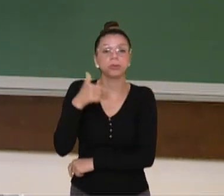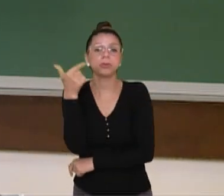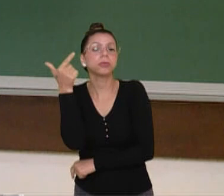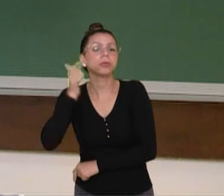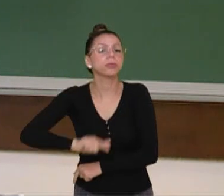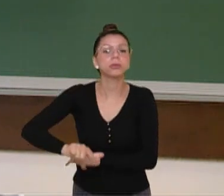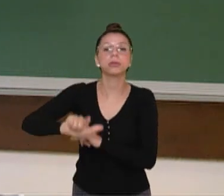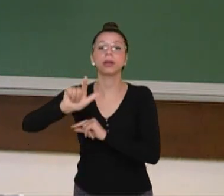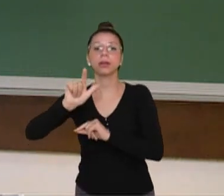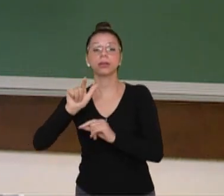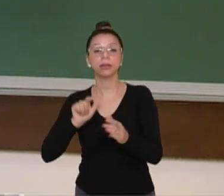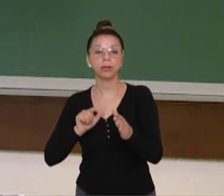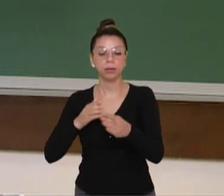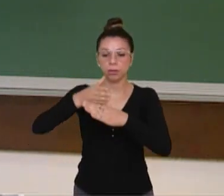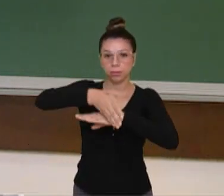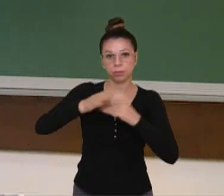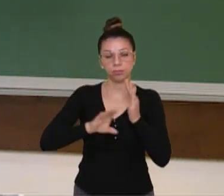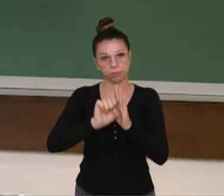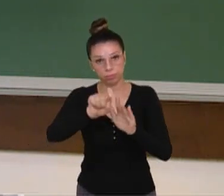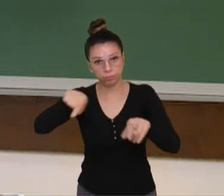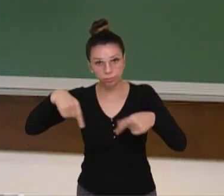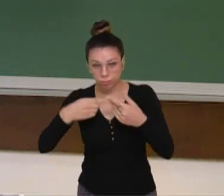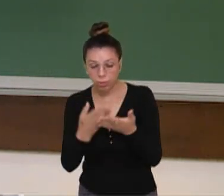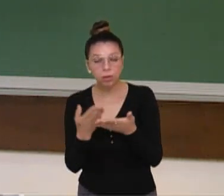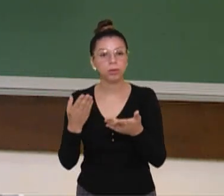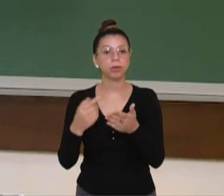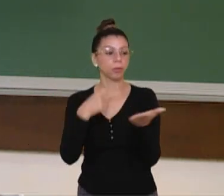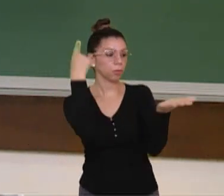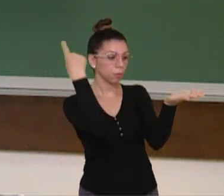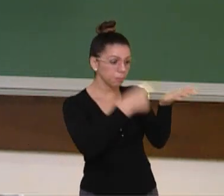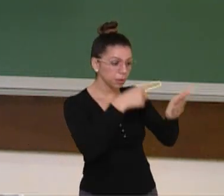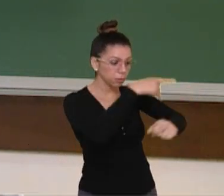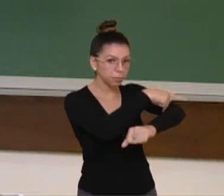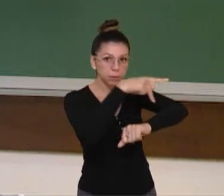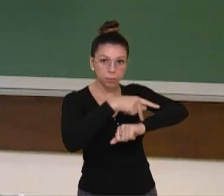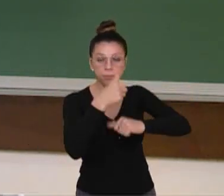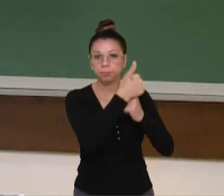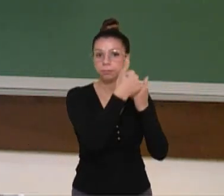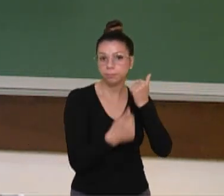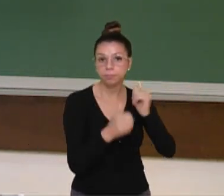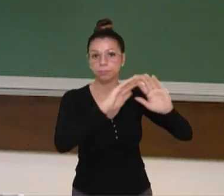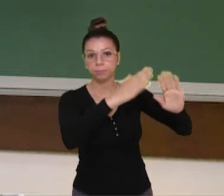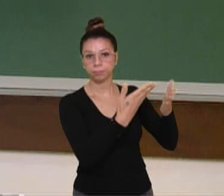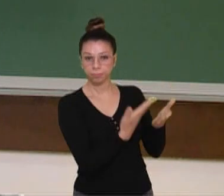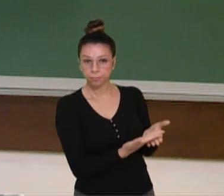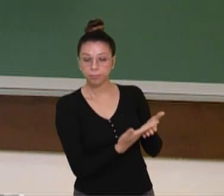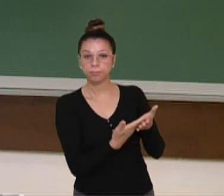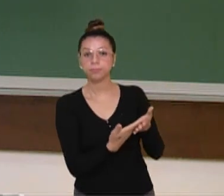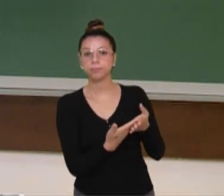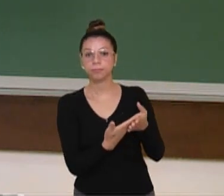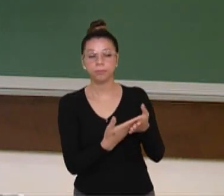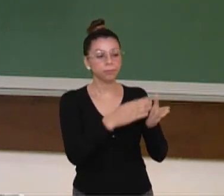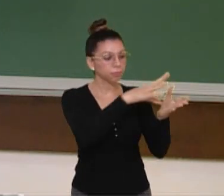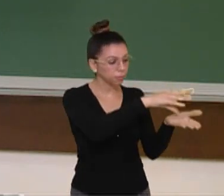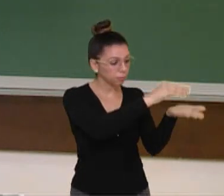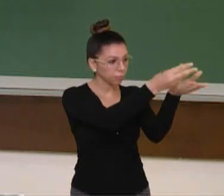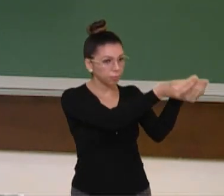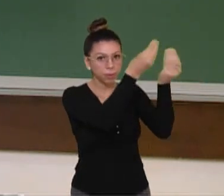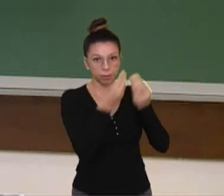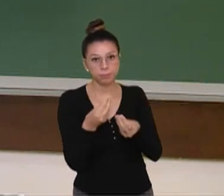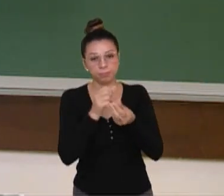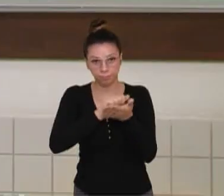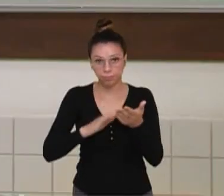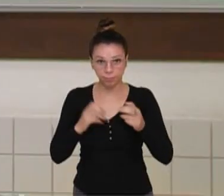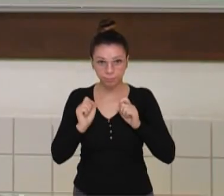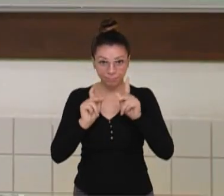estão conseguindo fazer no Classroom, então você vai lá, combina com o teu pedagogo, com a diretora do teu colégio e busca essa atividade,